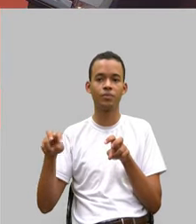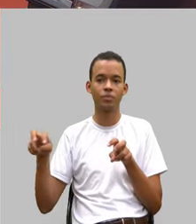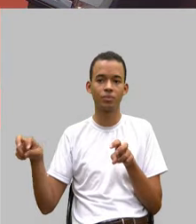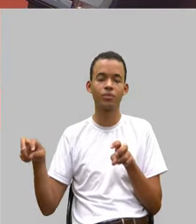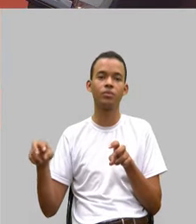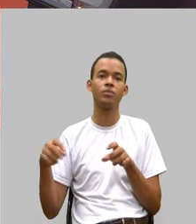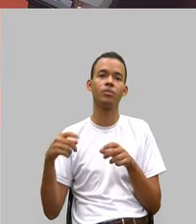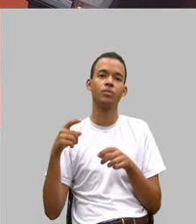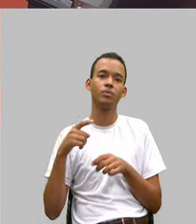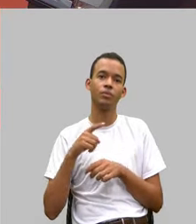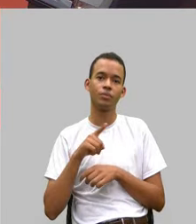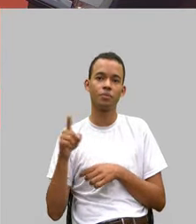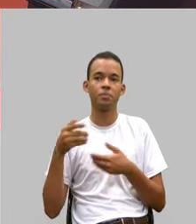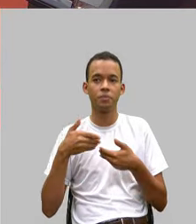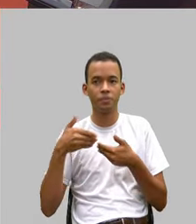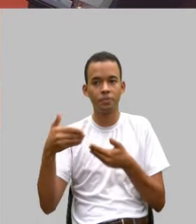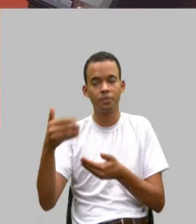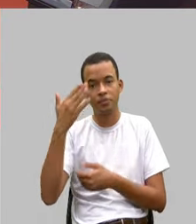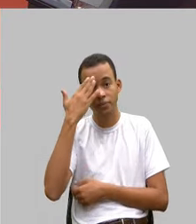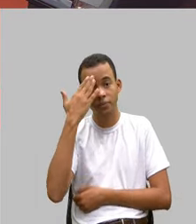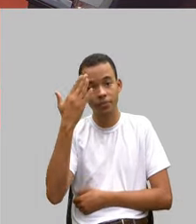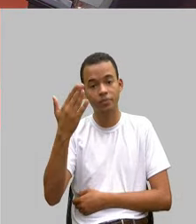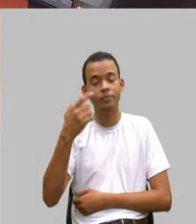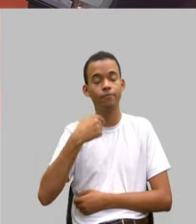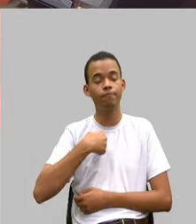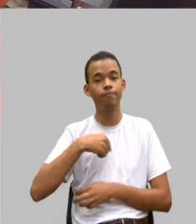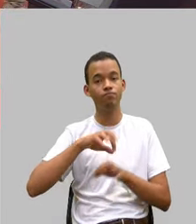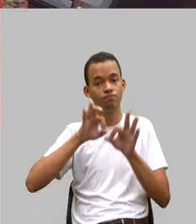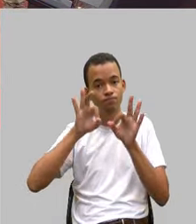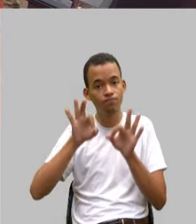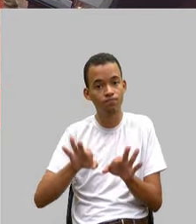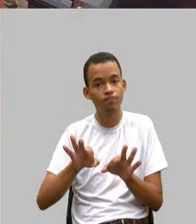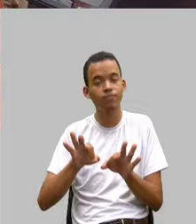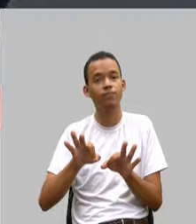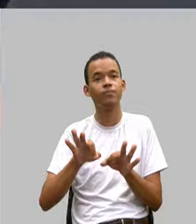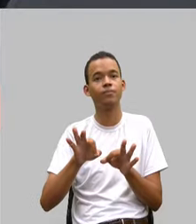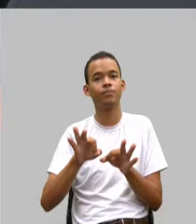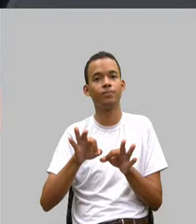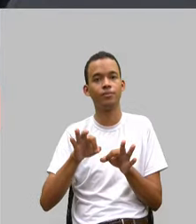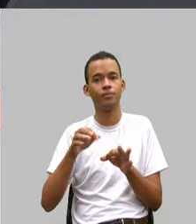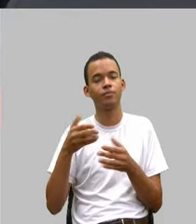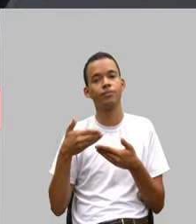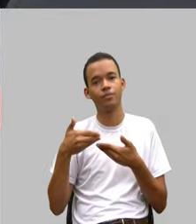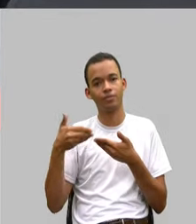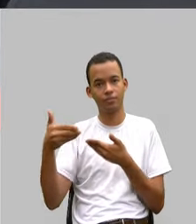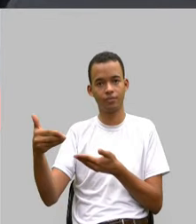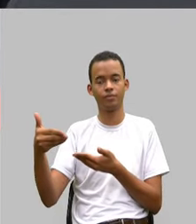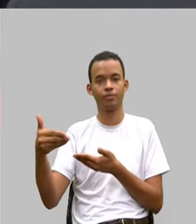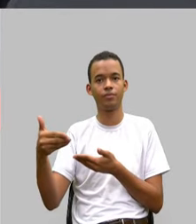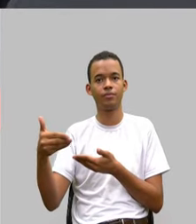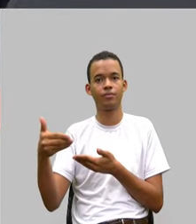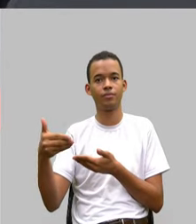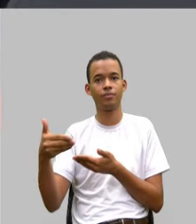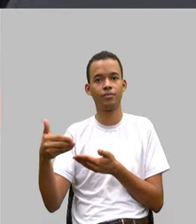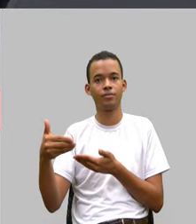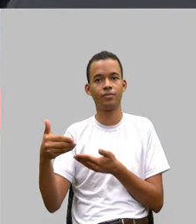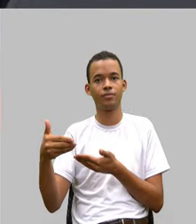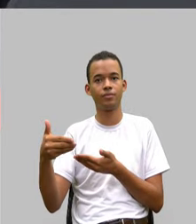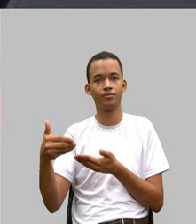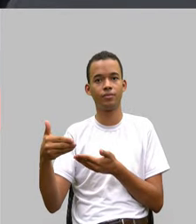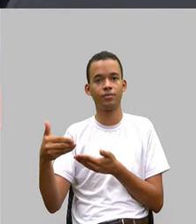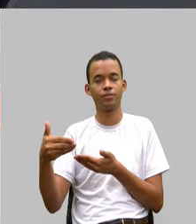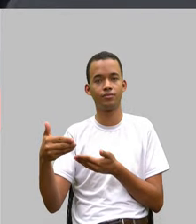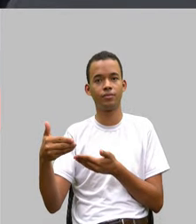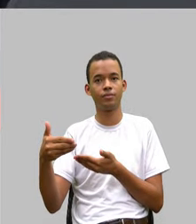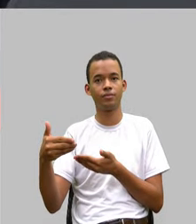pelo convite tenho certeza que esse convite ele tem um